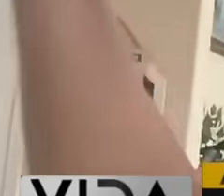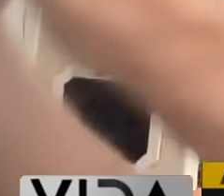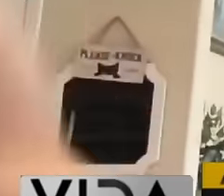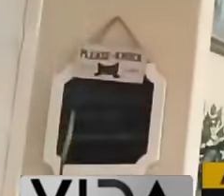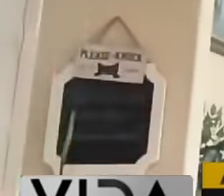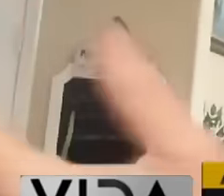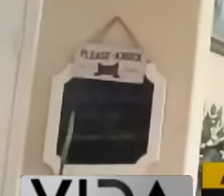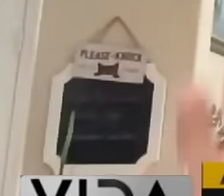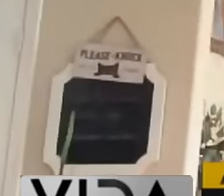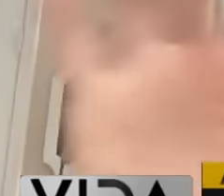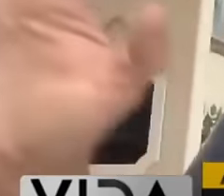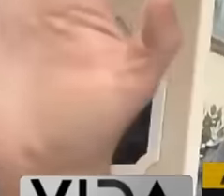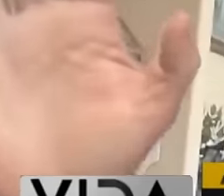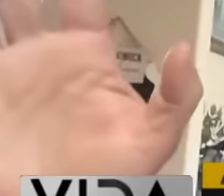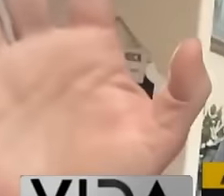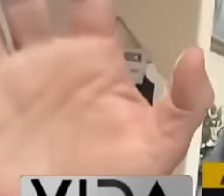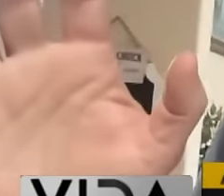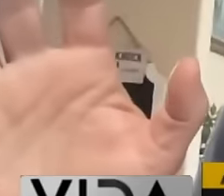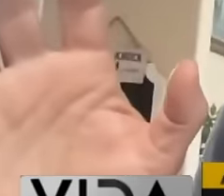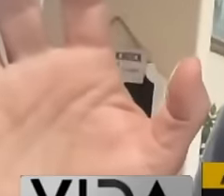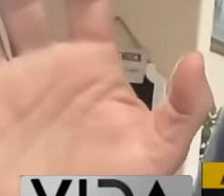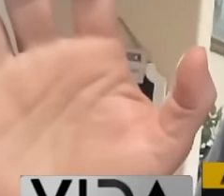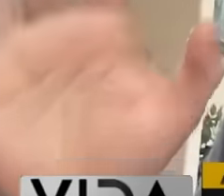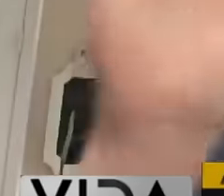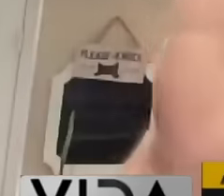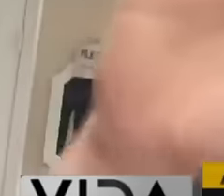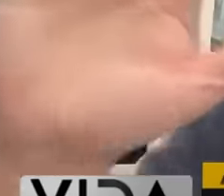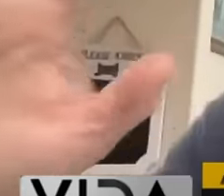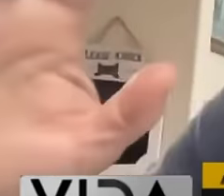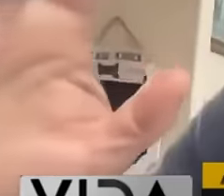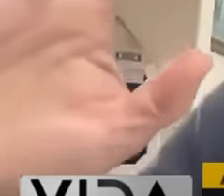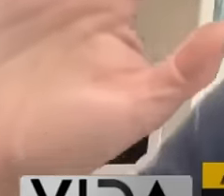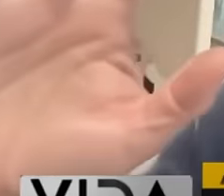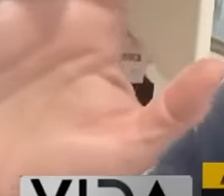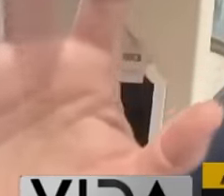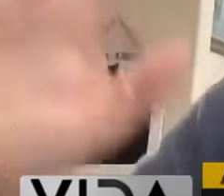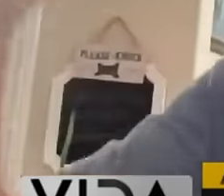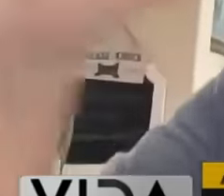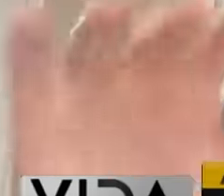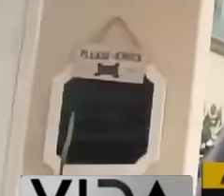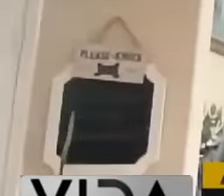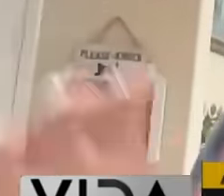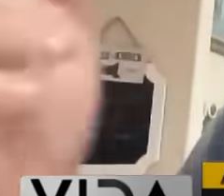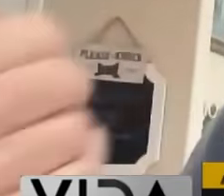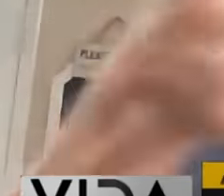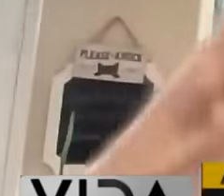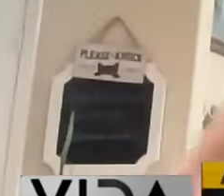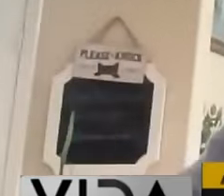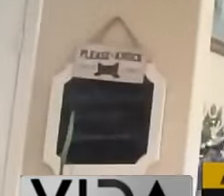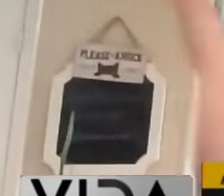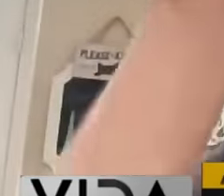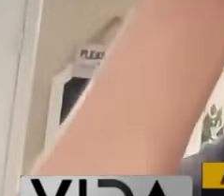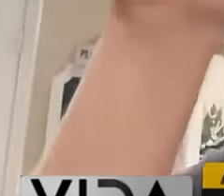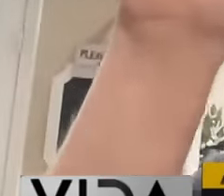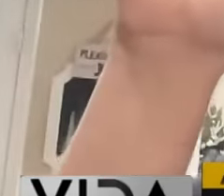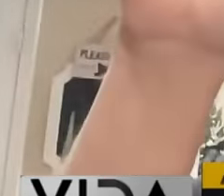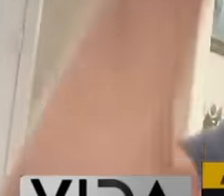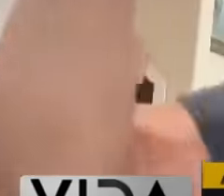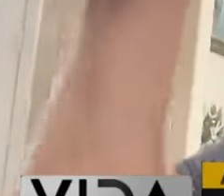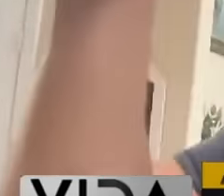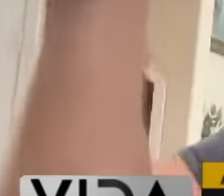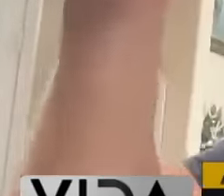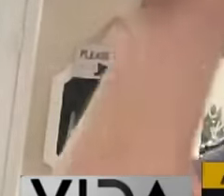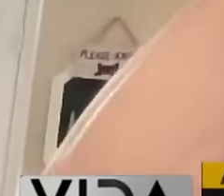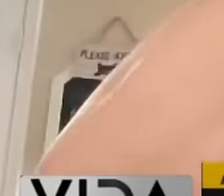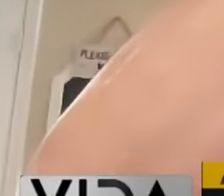vamos fazer uma investigação. Essa era a resposta. Essa era a resposta cabível. Aí nós, beleza, não, entendi.